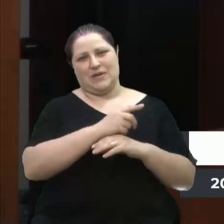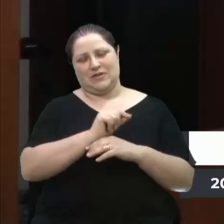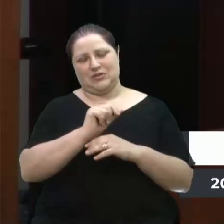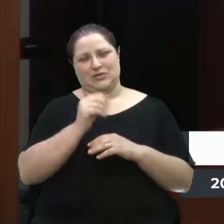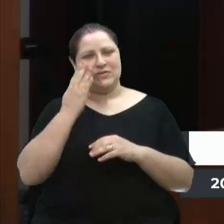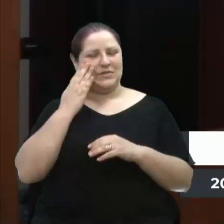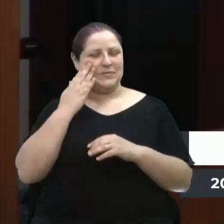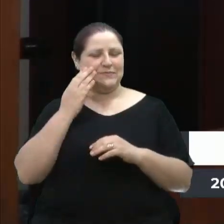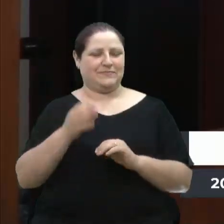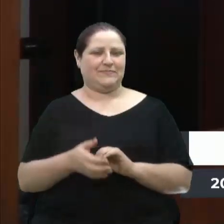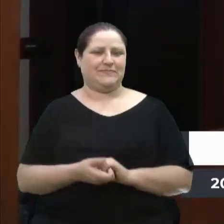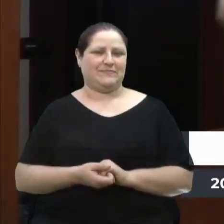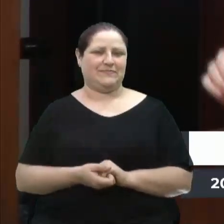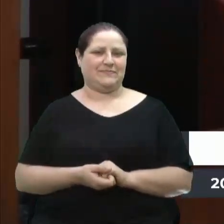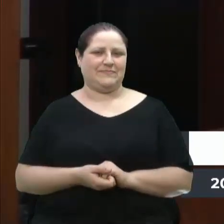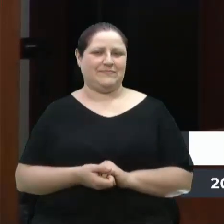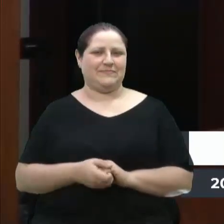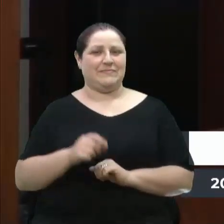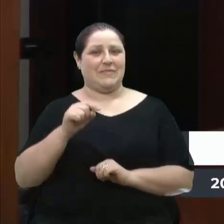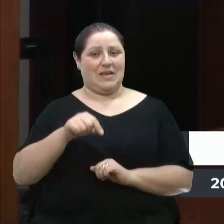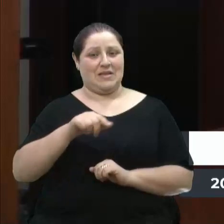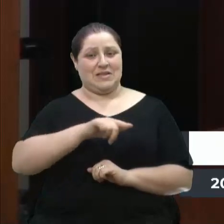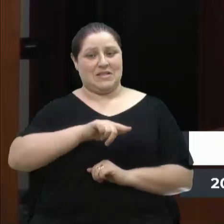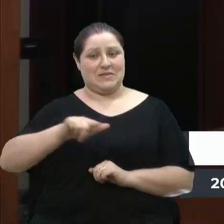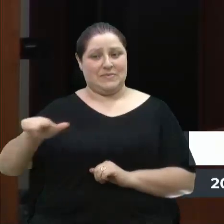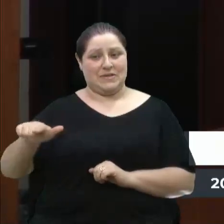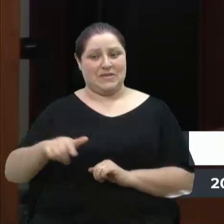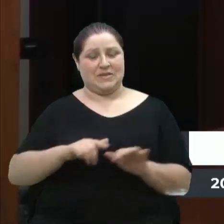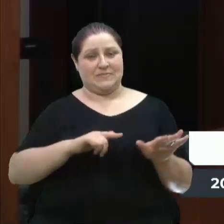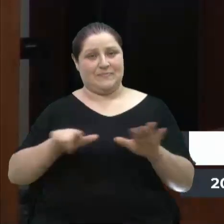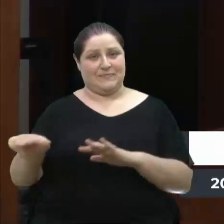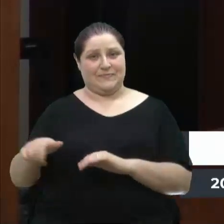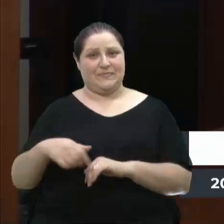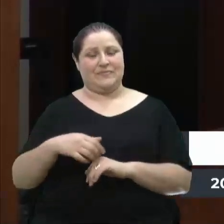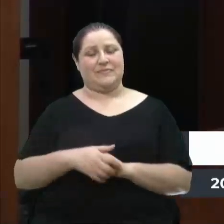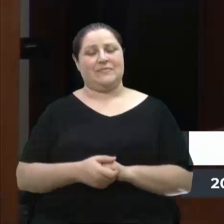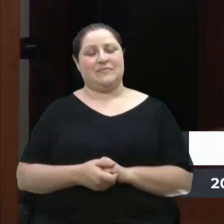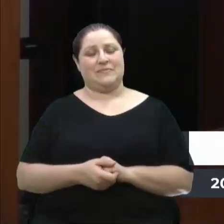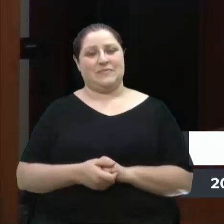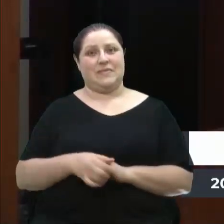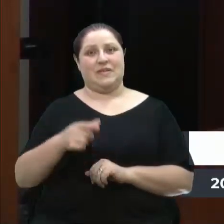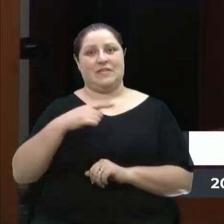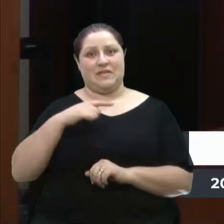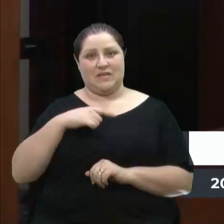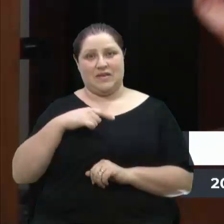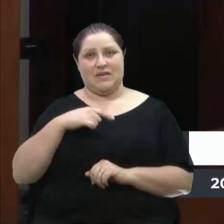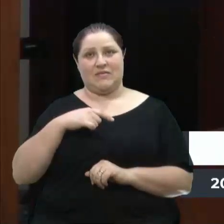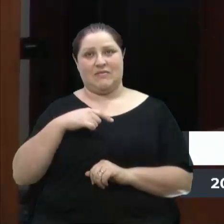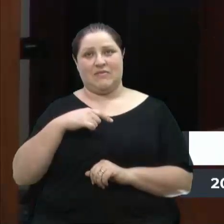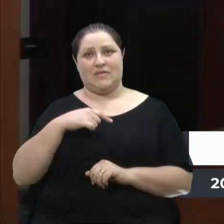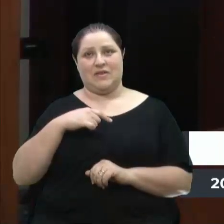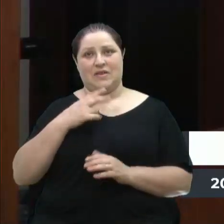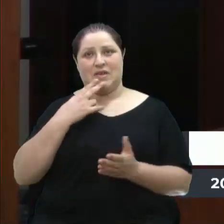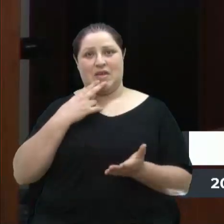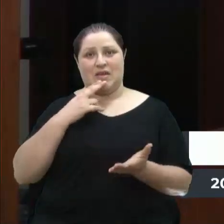Bom, esta semana, vereador Bressan, houve uma carta de